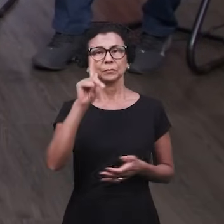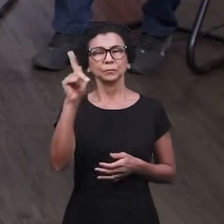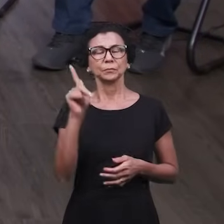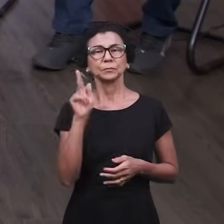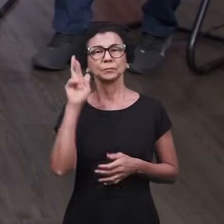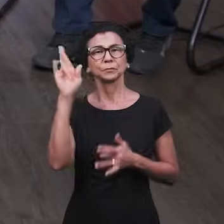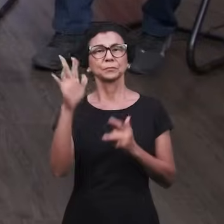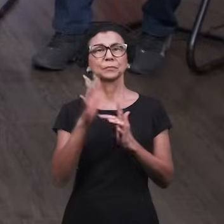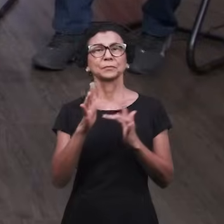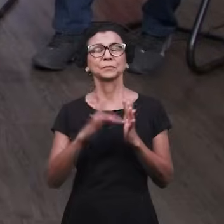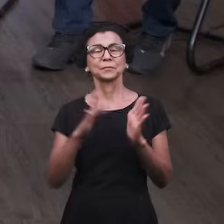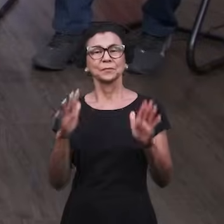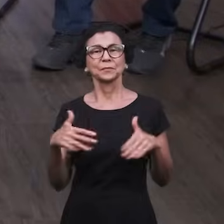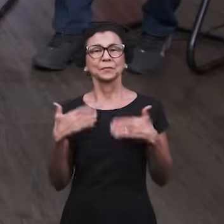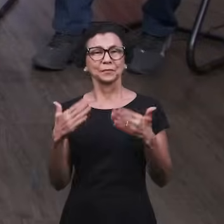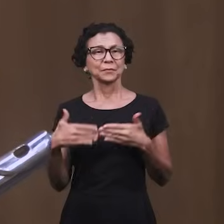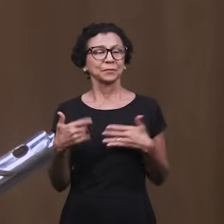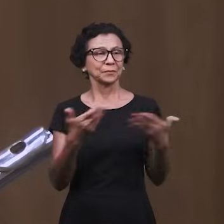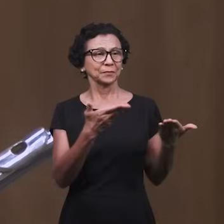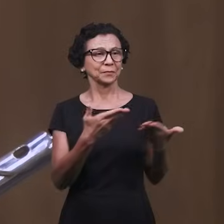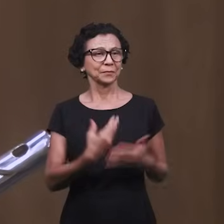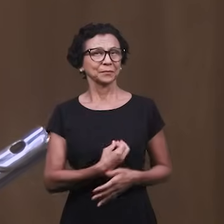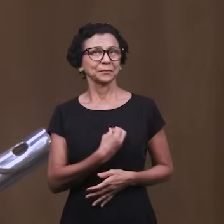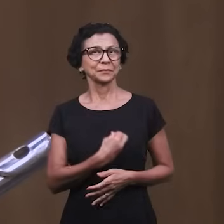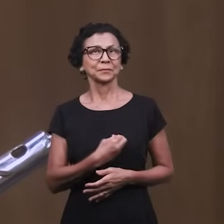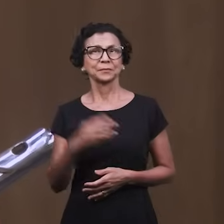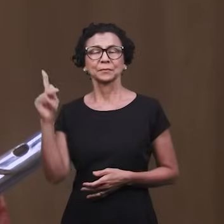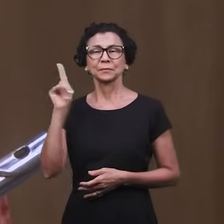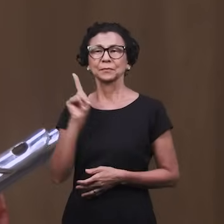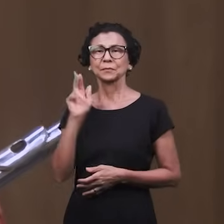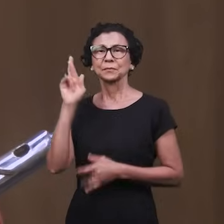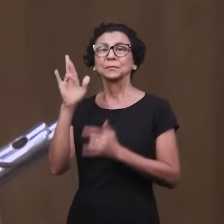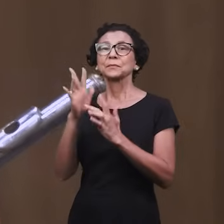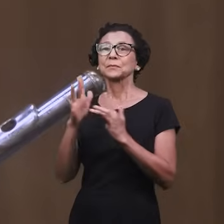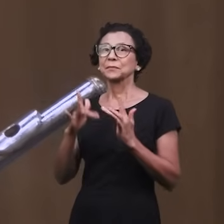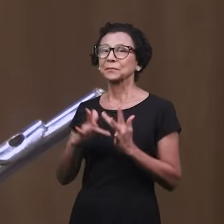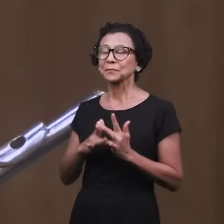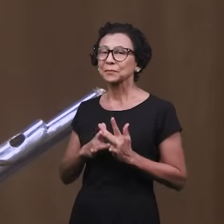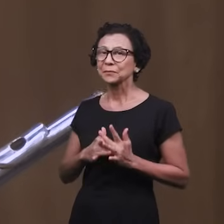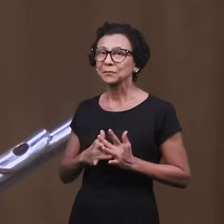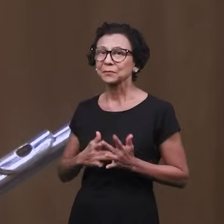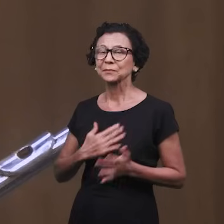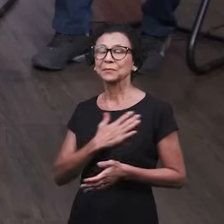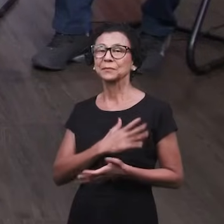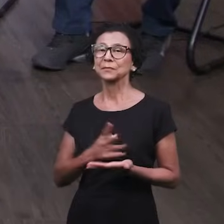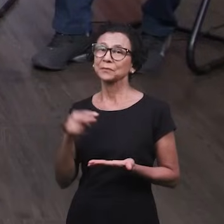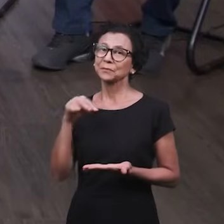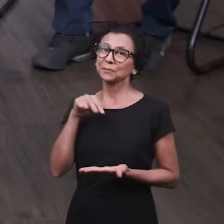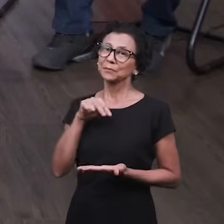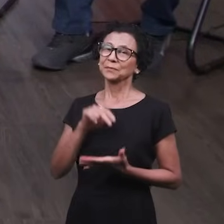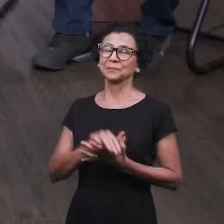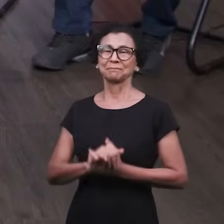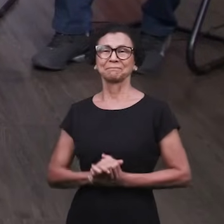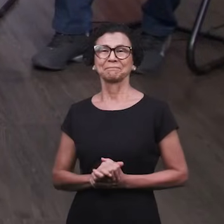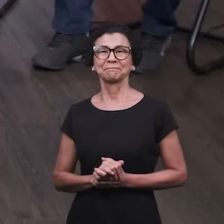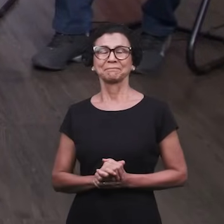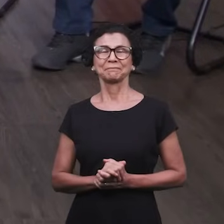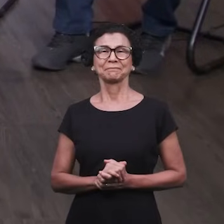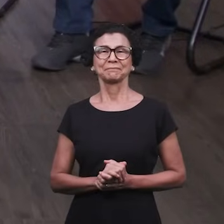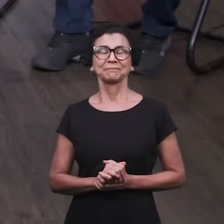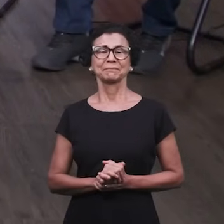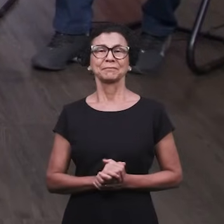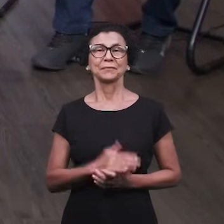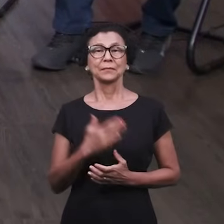Alegria estar recebendo você aqui conosco, Maria Isabela. Paz do Senhor Jesus, é uma alegria imensa estar aqui com os irmãos. Amém. Do lado ali, o